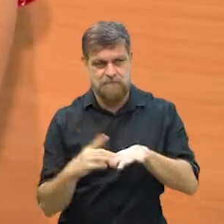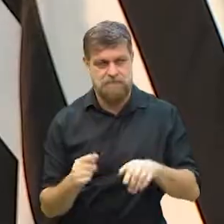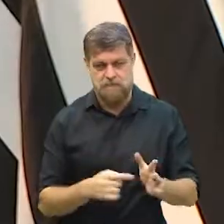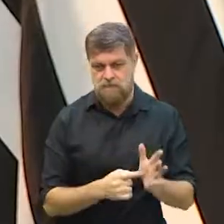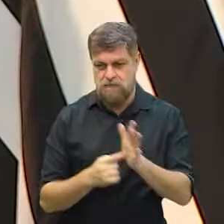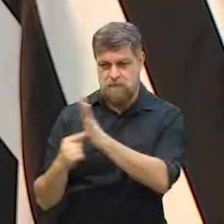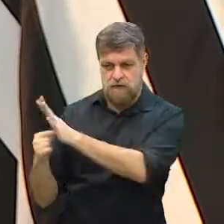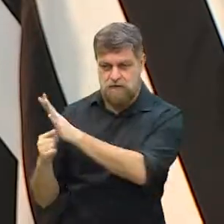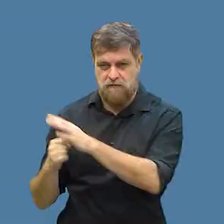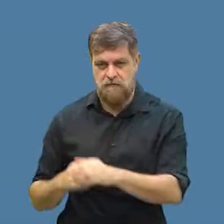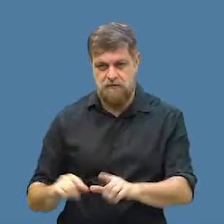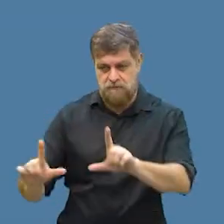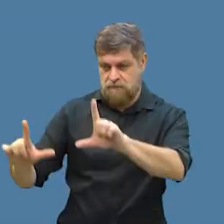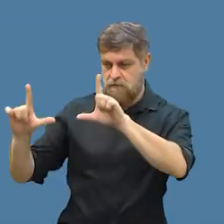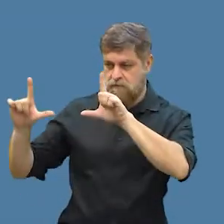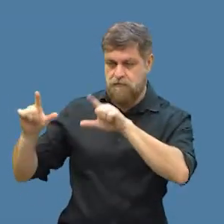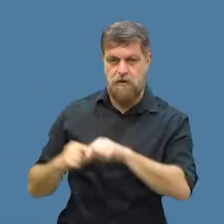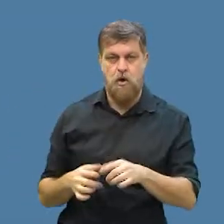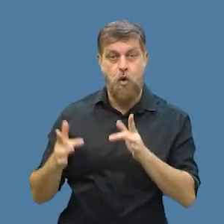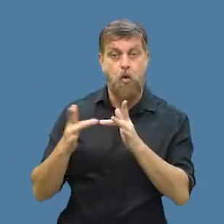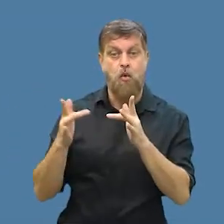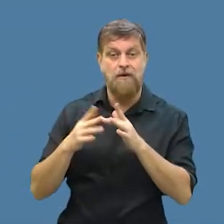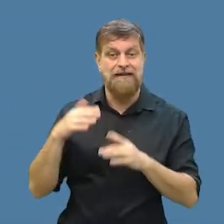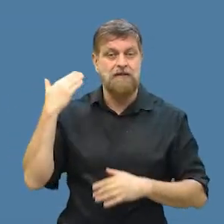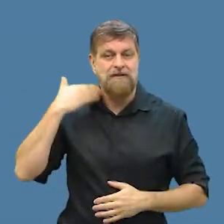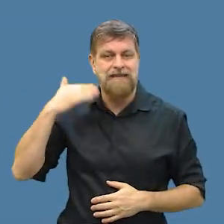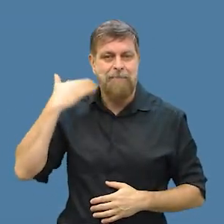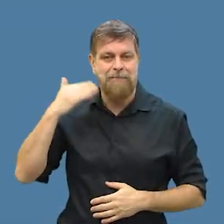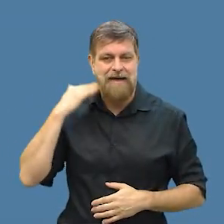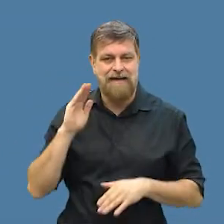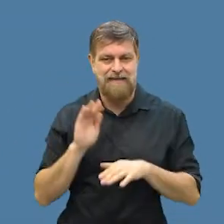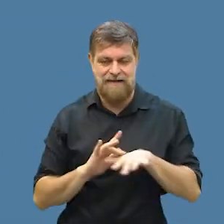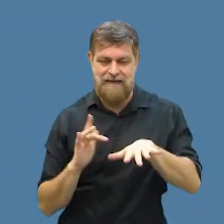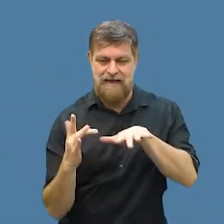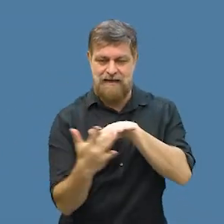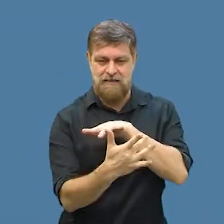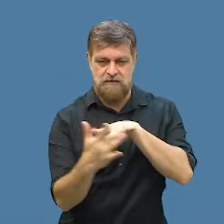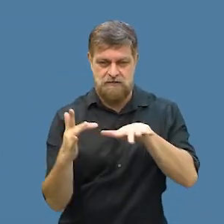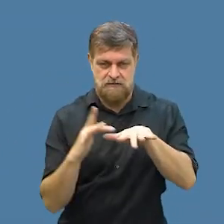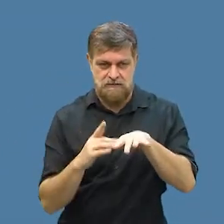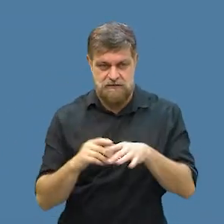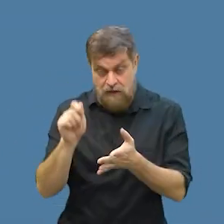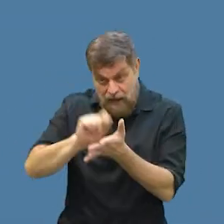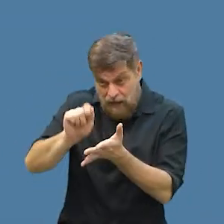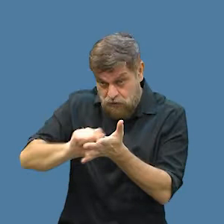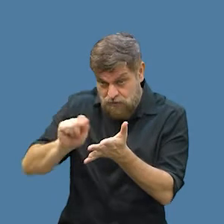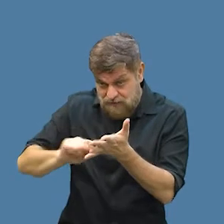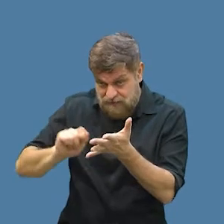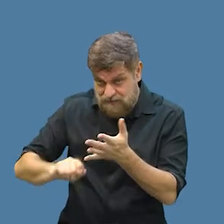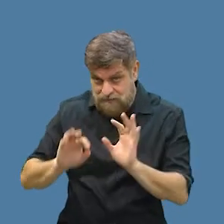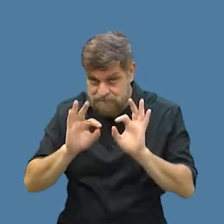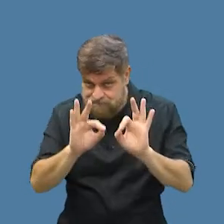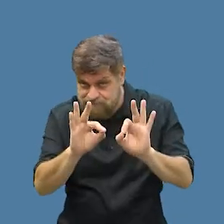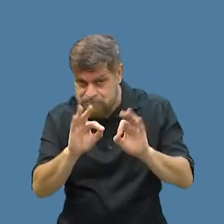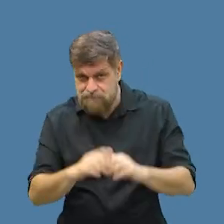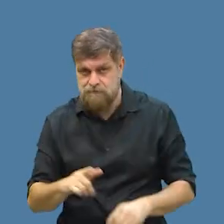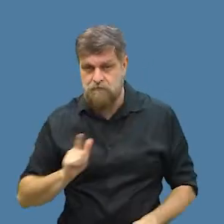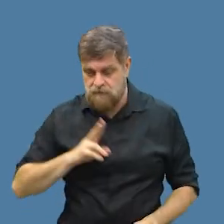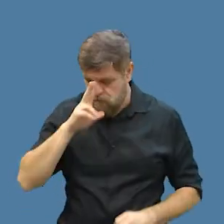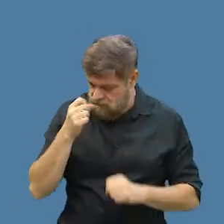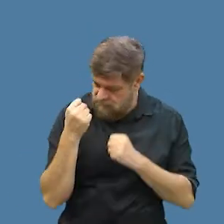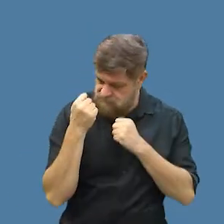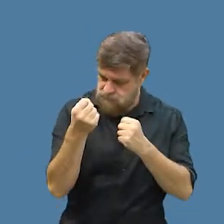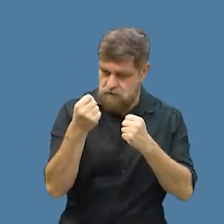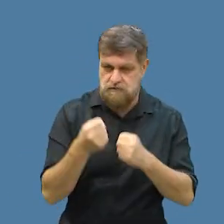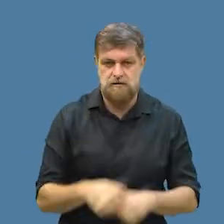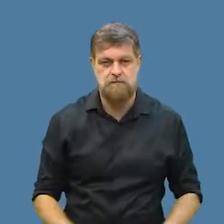aí. A gente está colocando agora uma tela com todos os contatos da vereadora para você de casa aí acompanhar, anotar. Exato, e